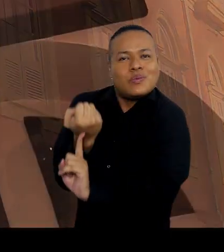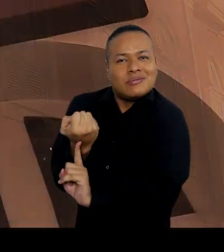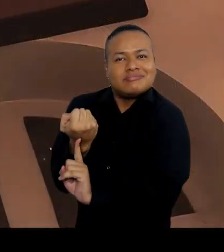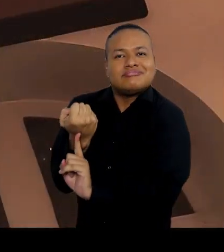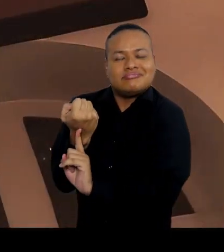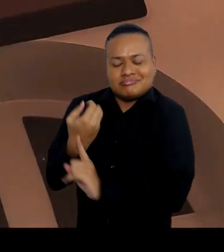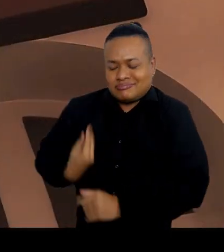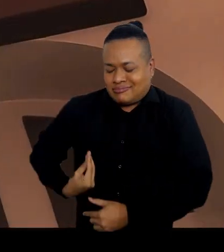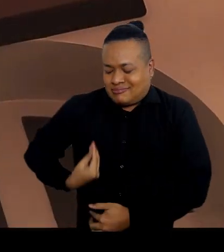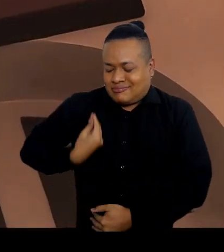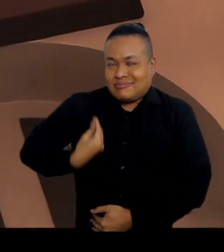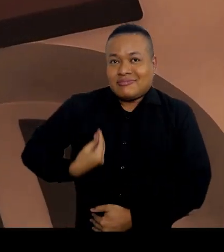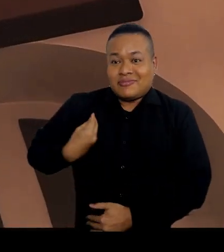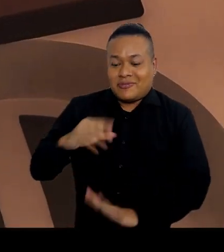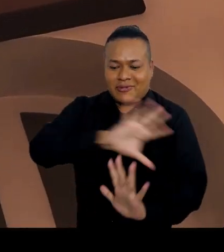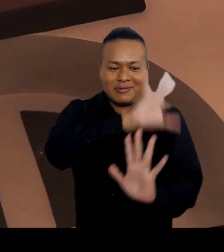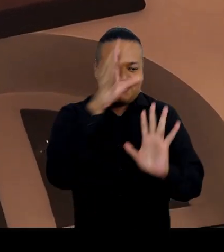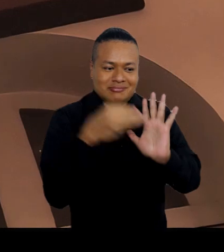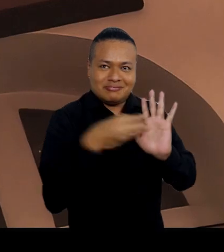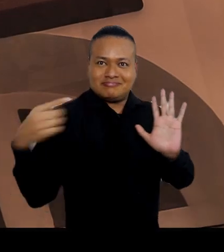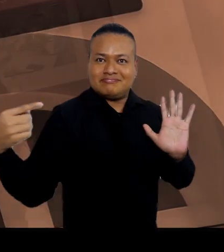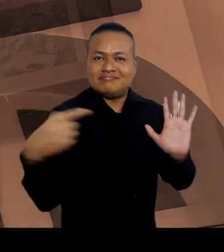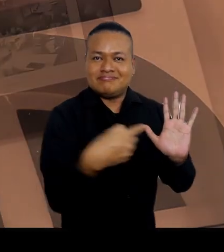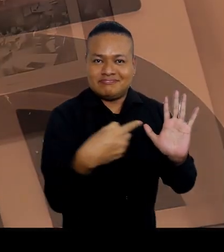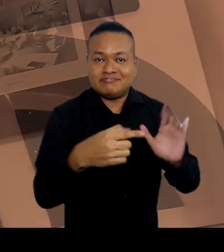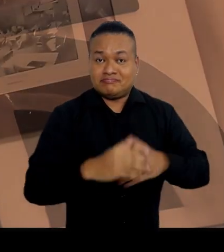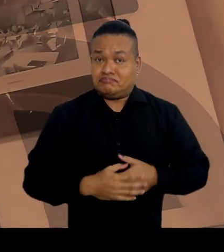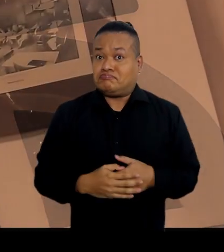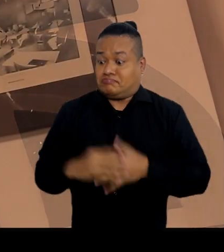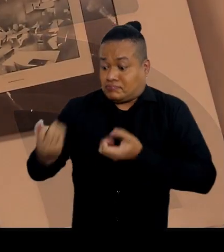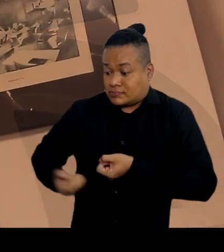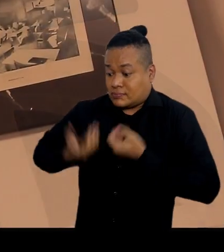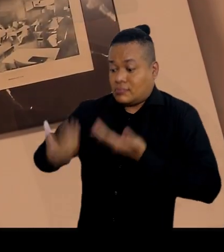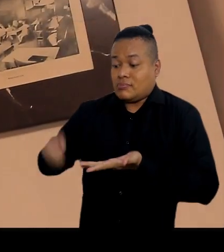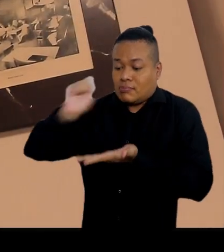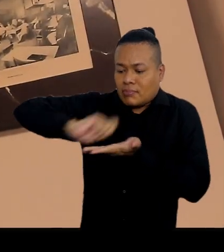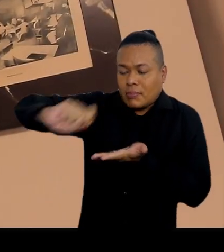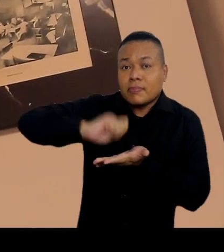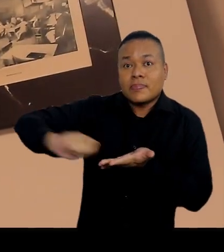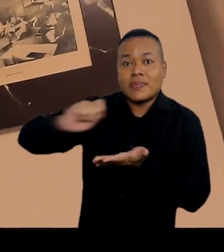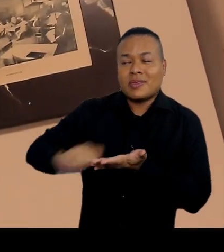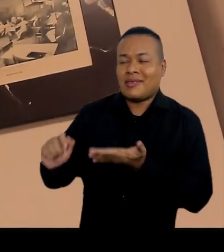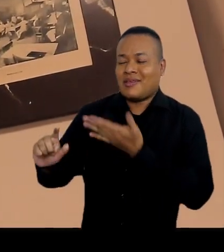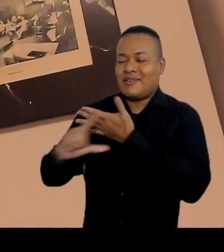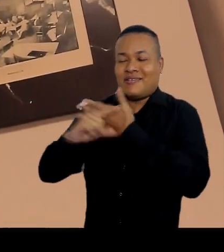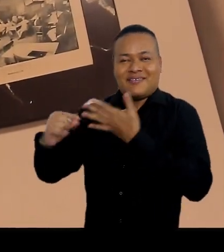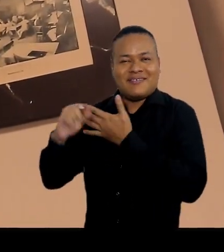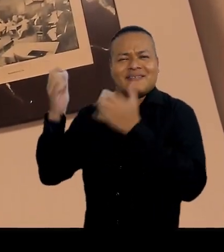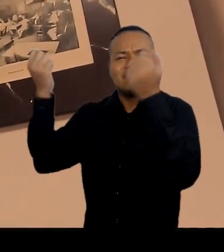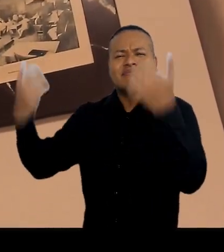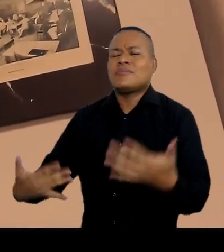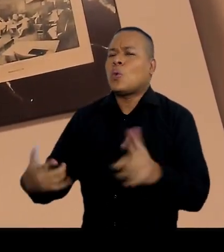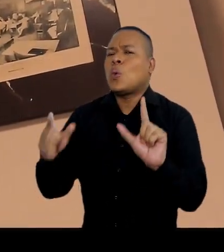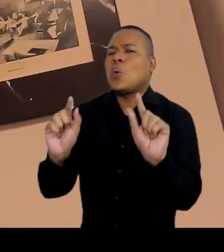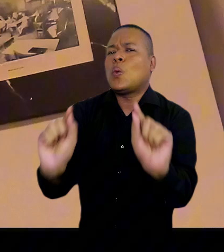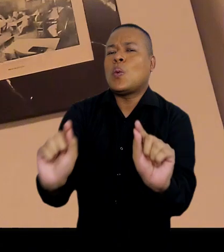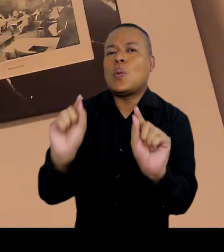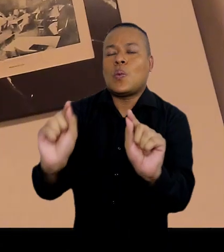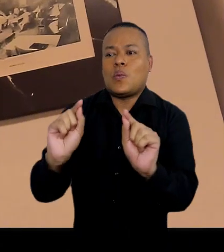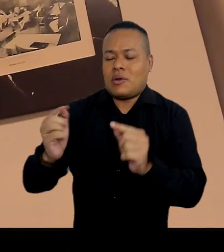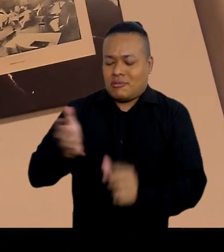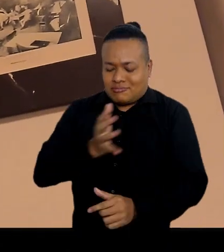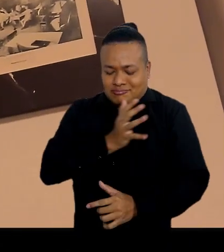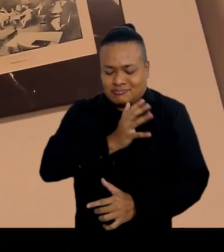que habita a Amazônia. Em seus versos, Jorge Tufi revelou o coração